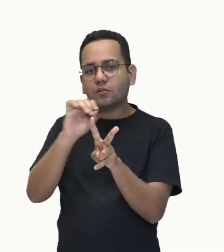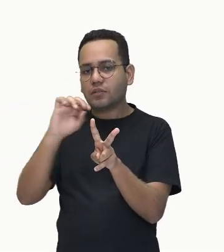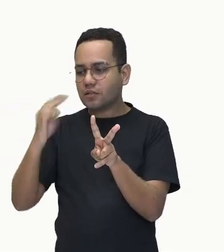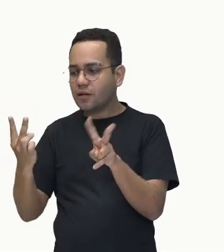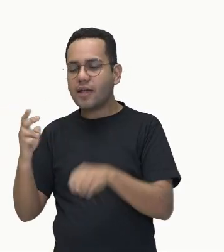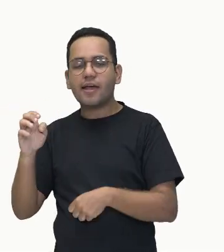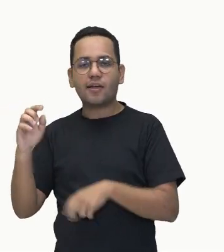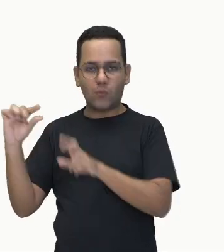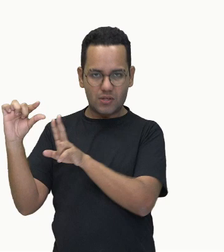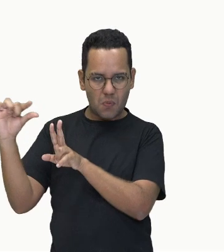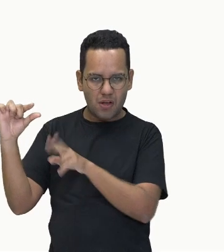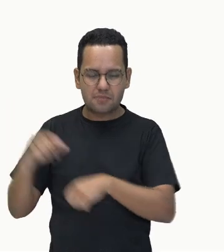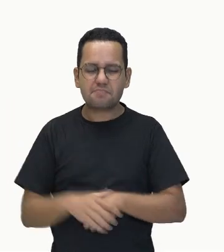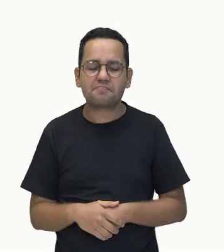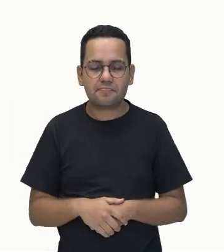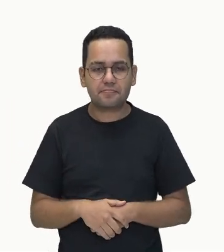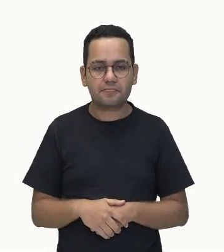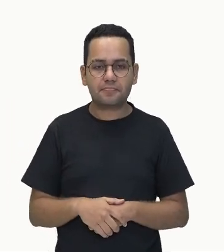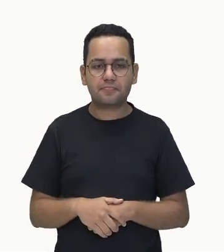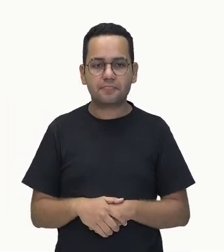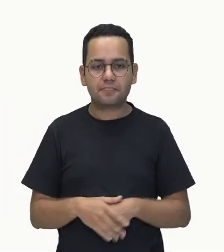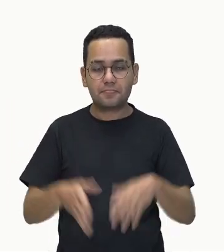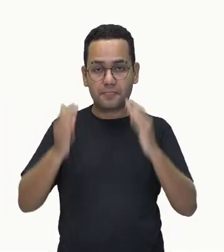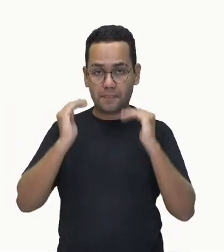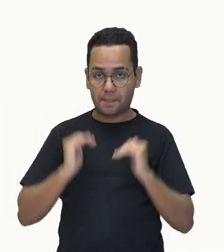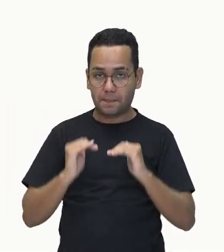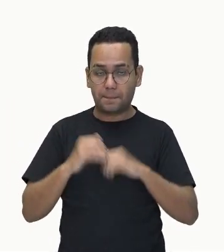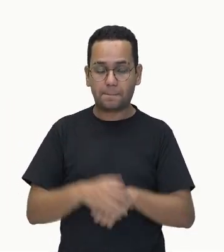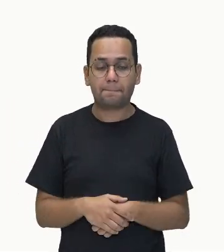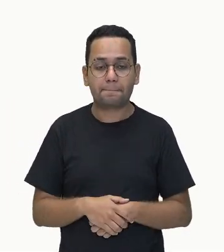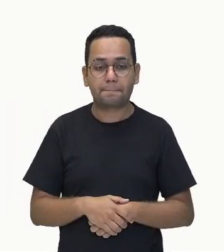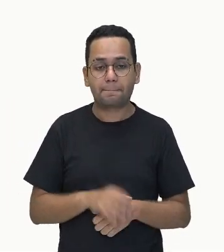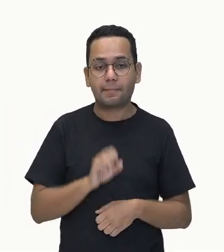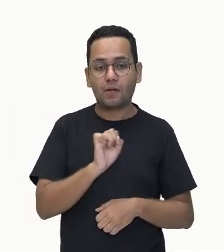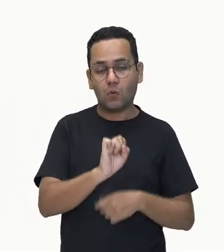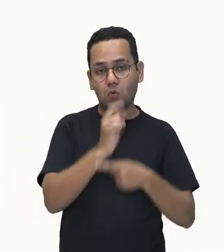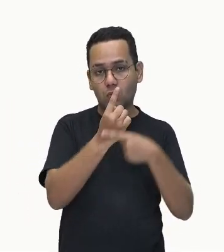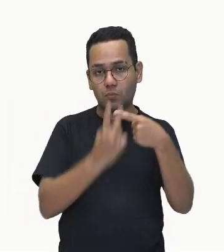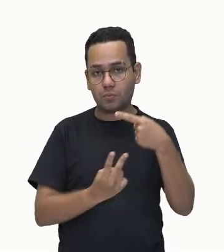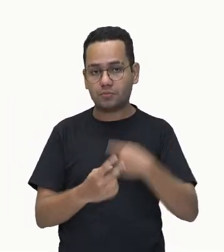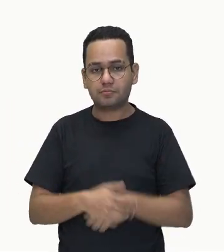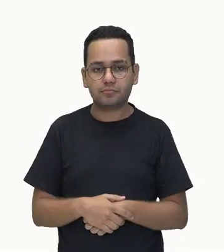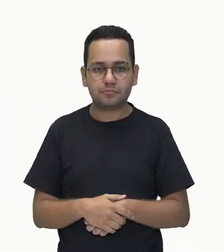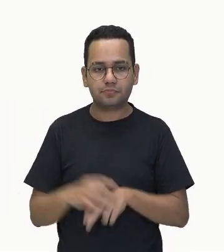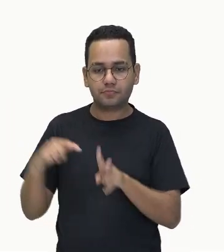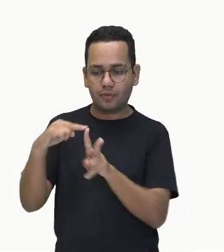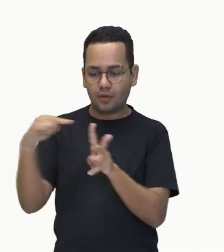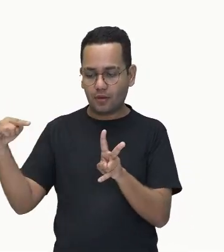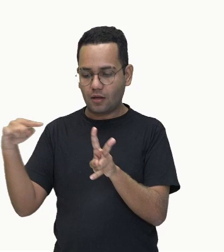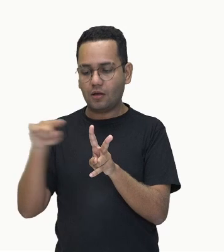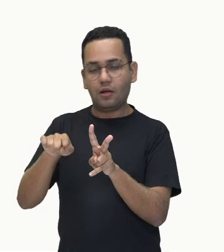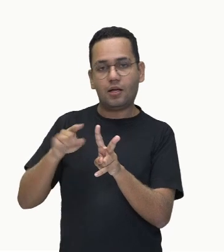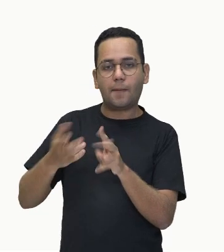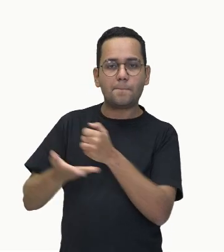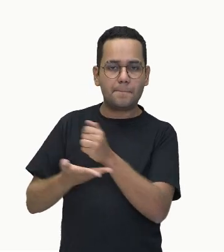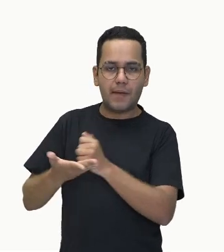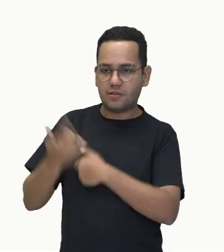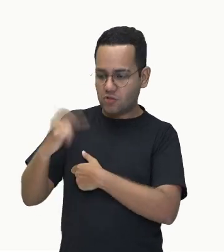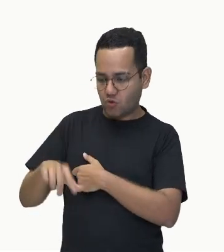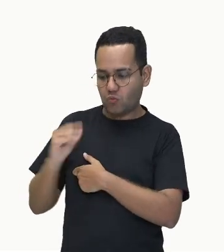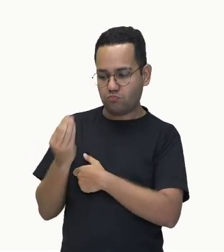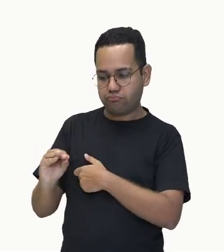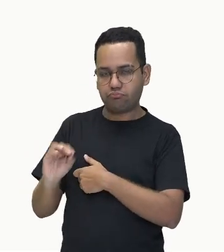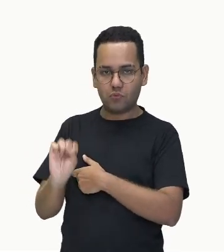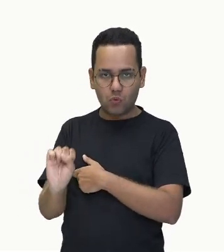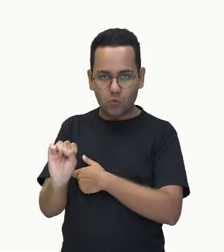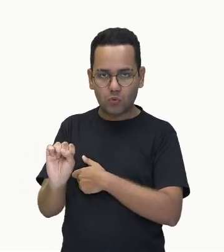tá 8 elevado 1 so 2 mesma ideia repete aqui o o que era a base né dessa dessa